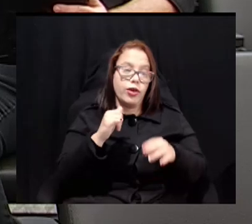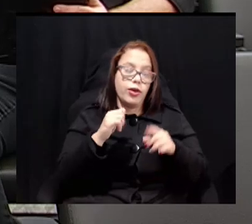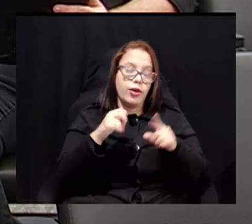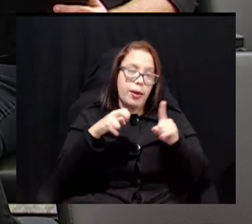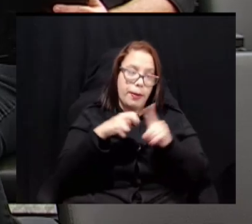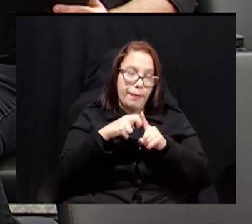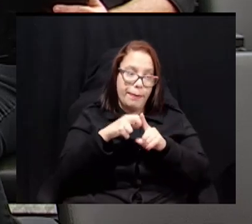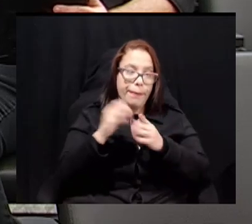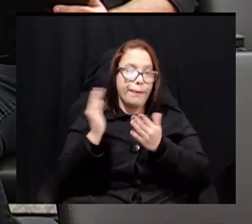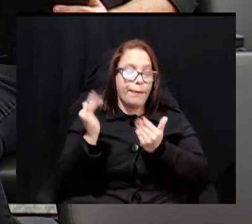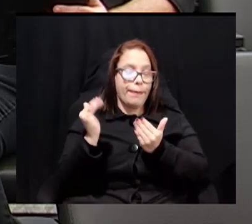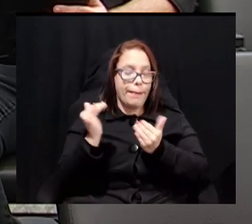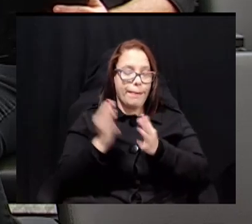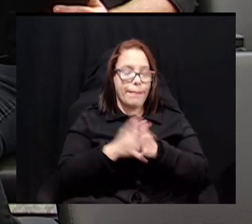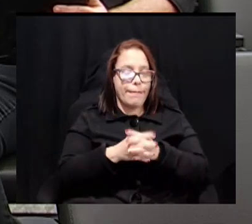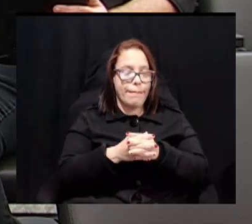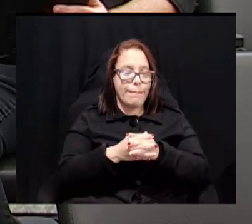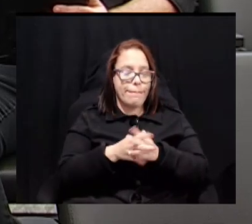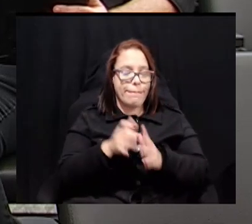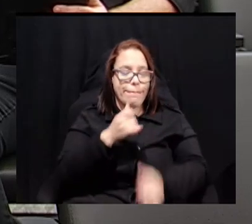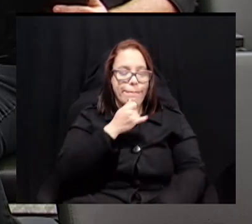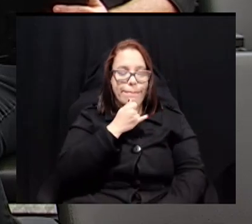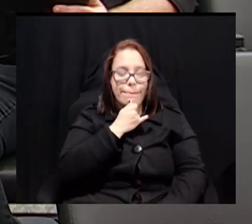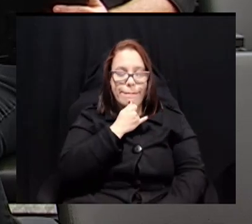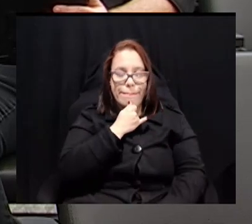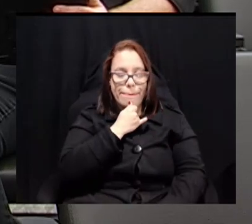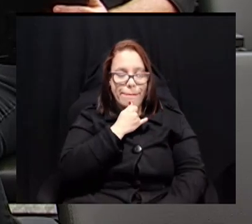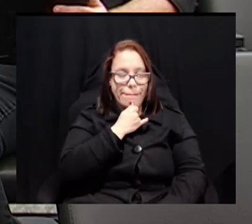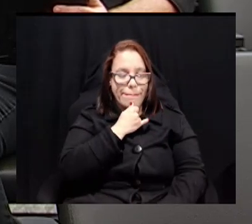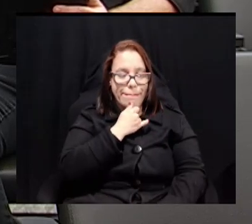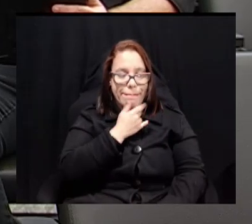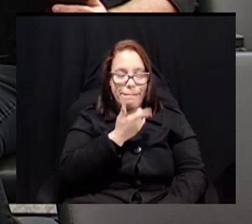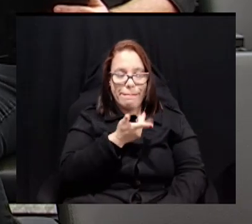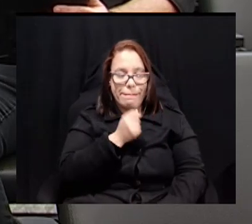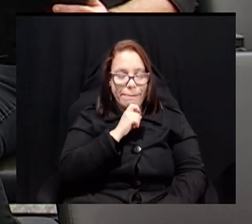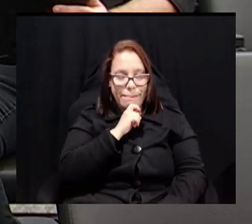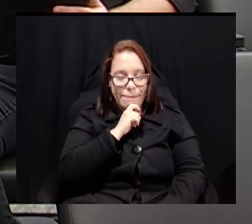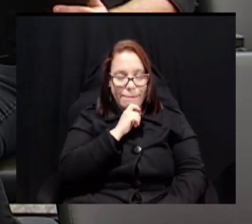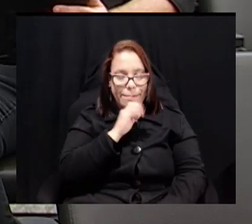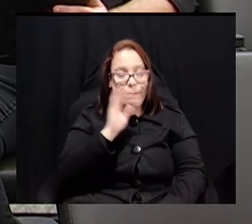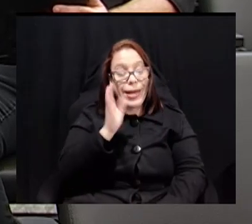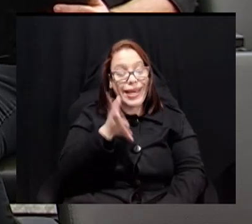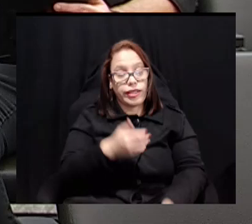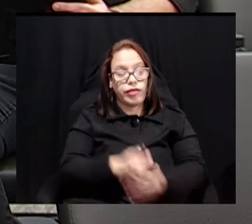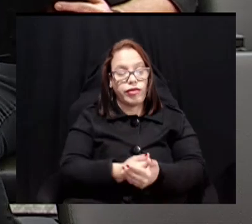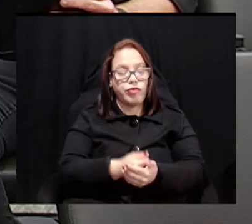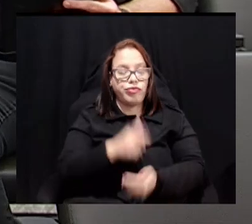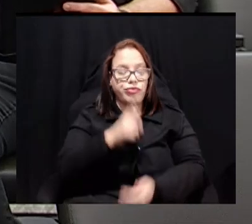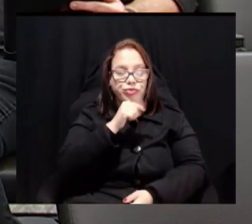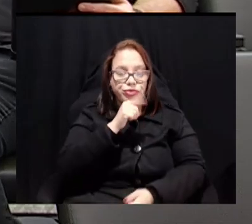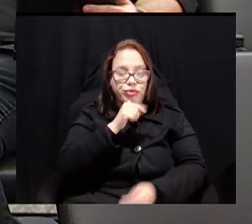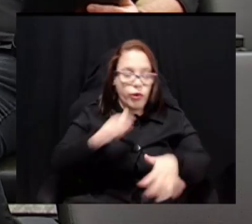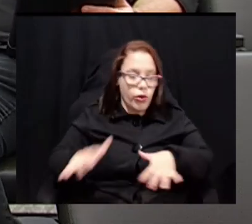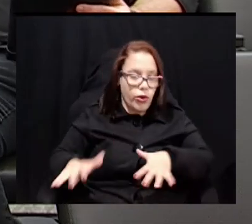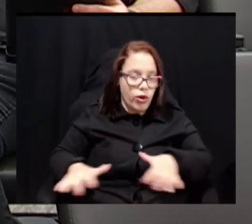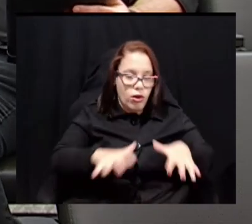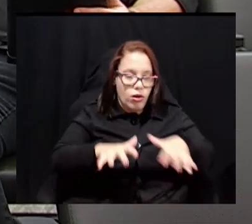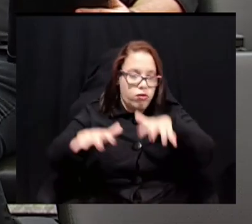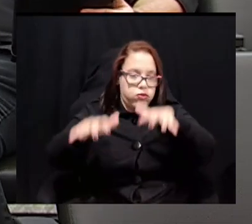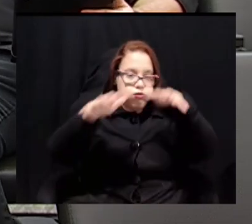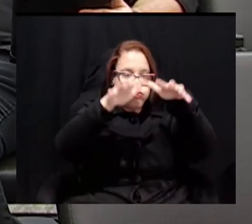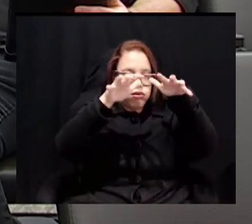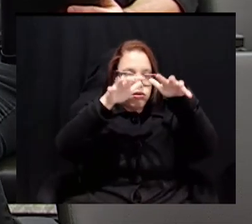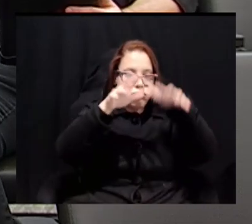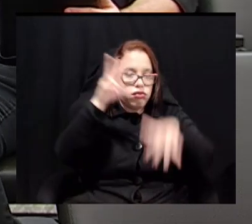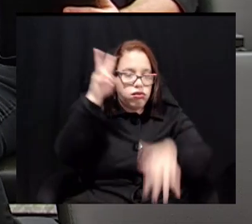jovem, infelizmente, ela já é de alagamento histórico, frequentes.